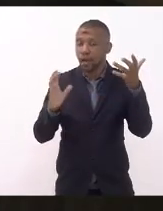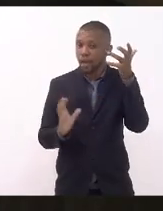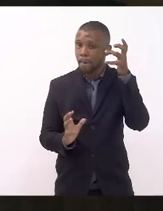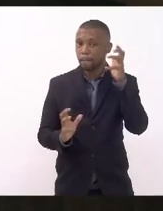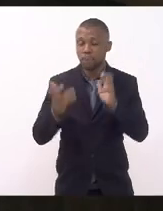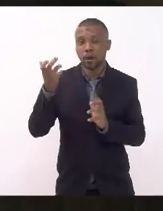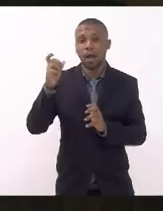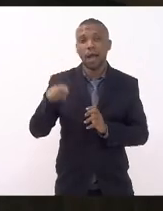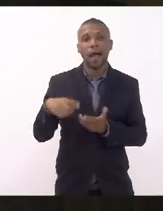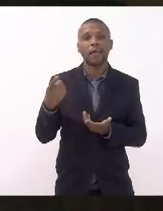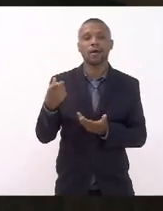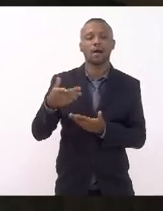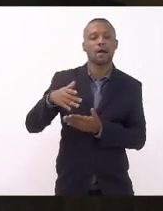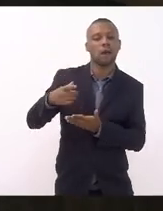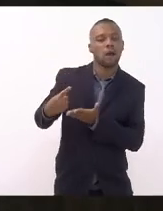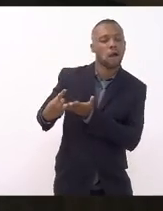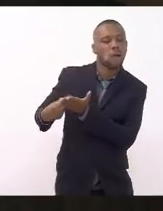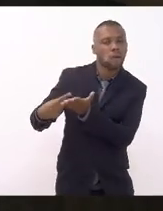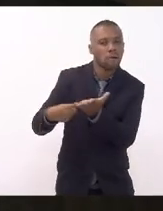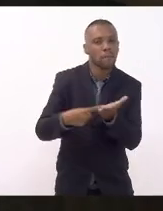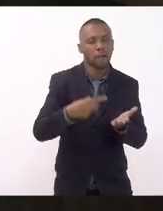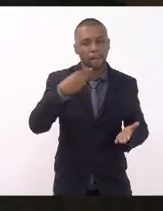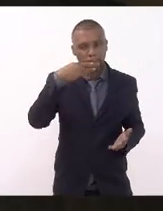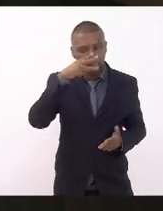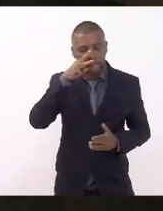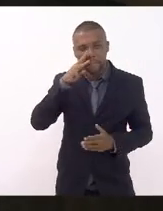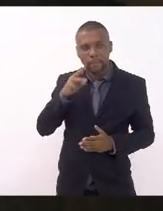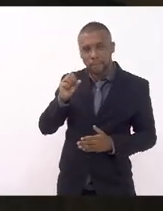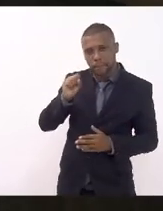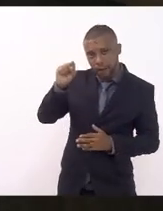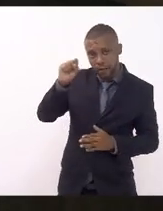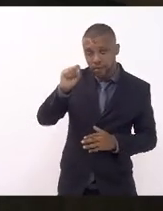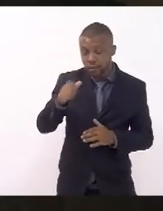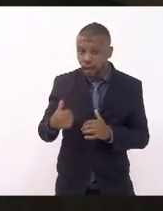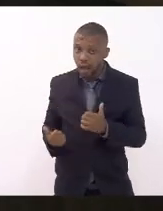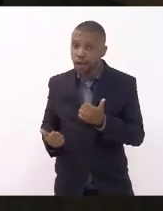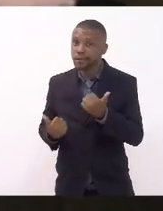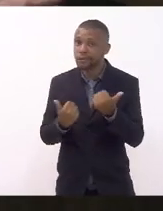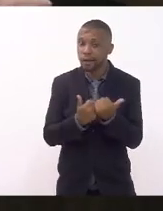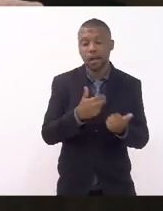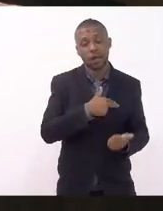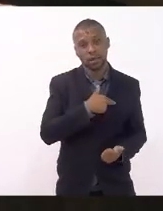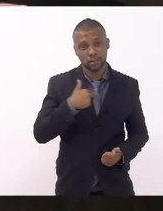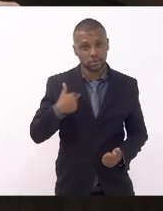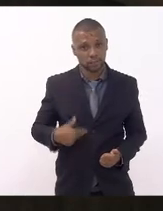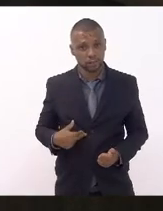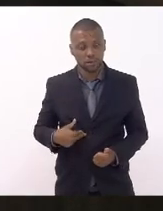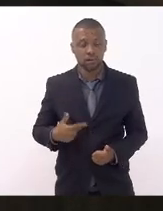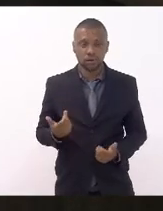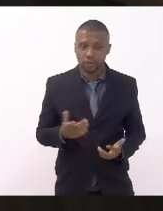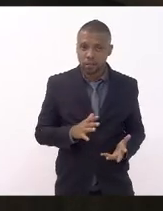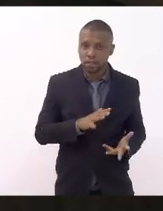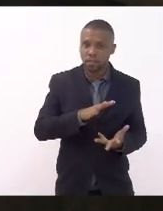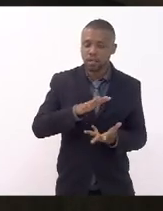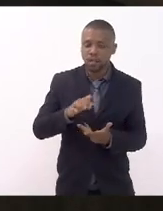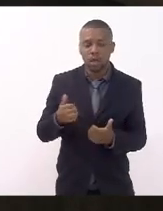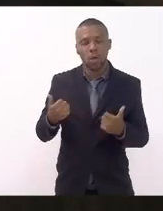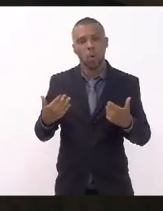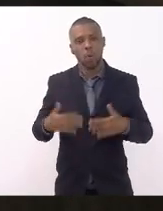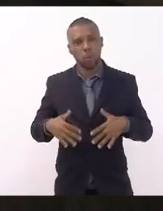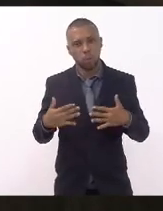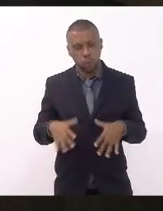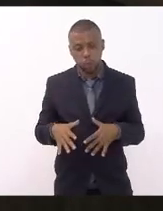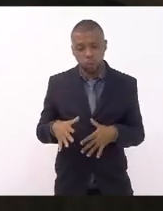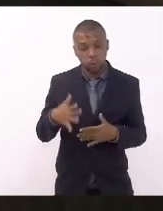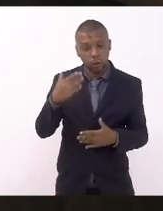uma conspiração marxista para favorecer a China, para estupefação da comunidade global. Ora, as mudanças climáticas estão